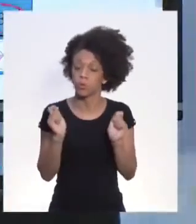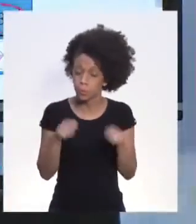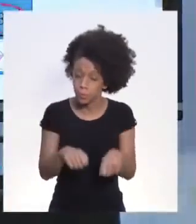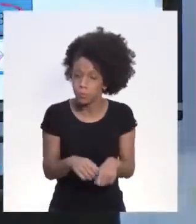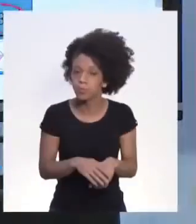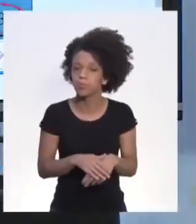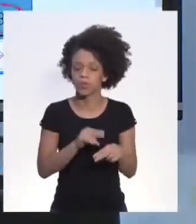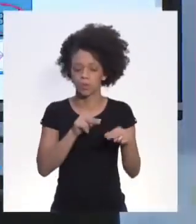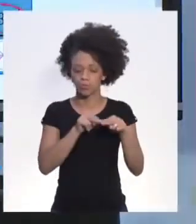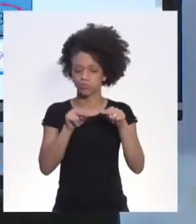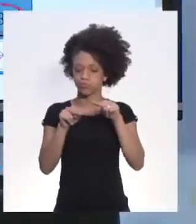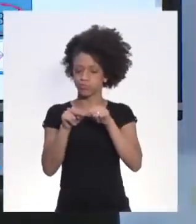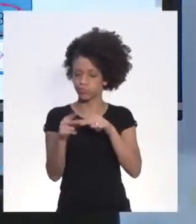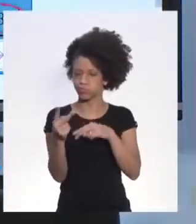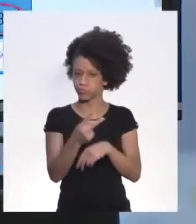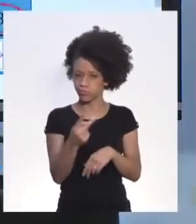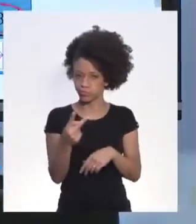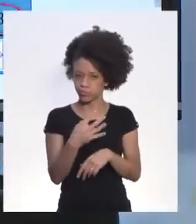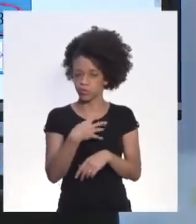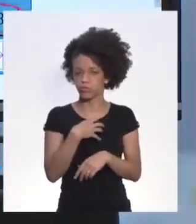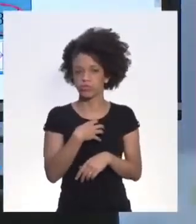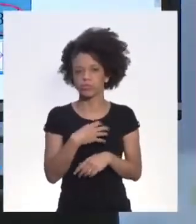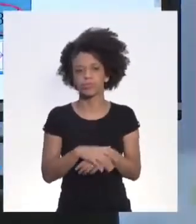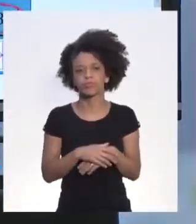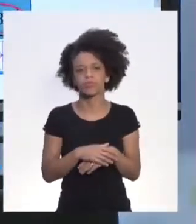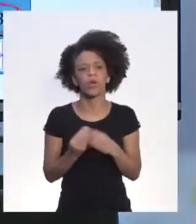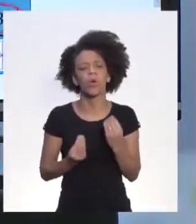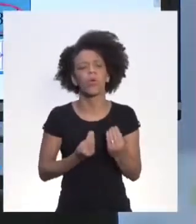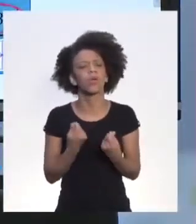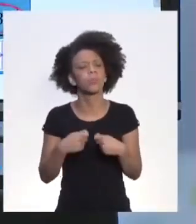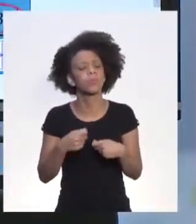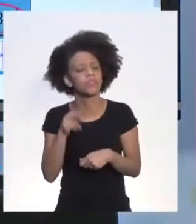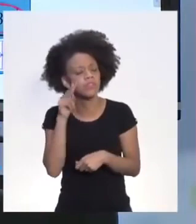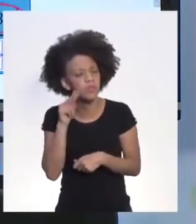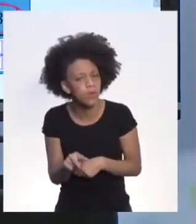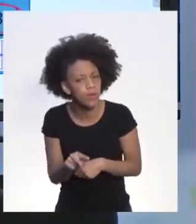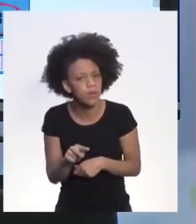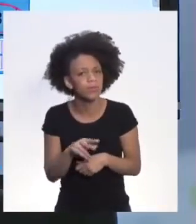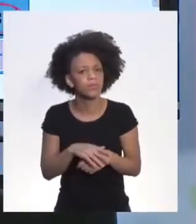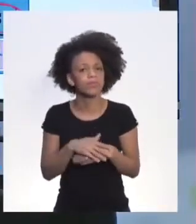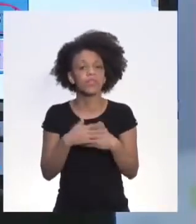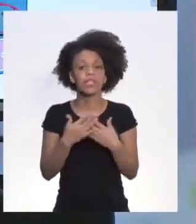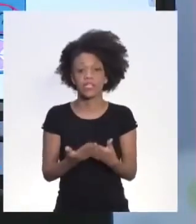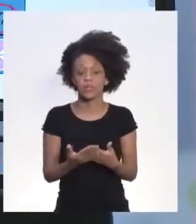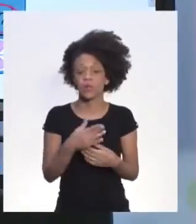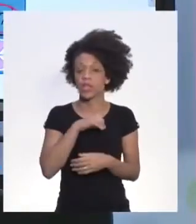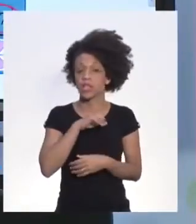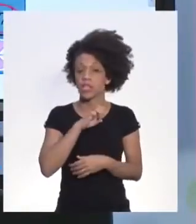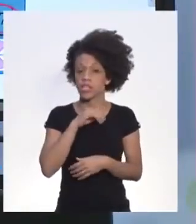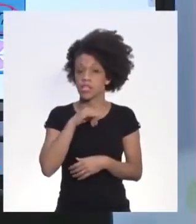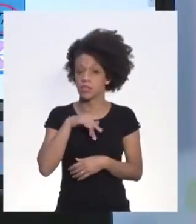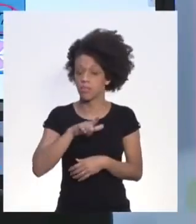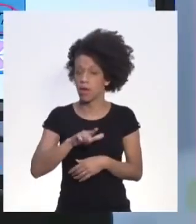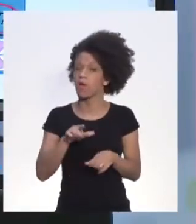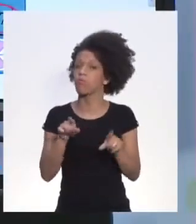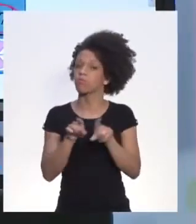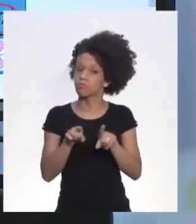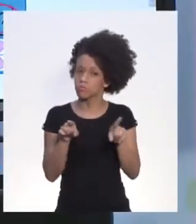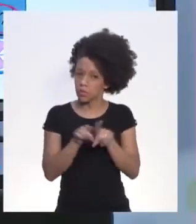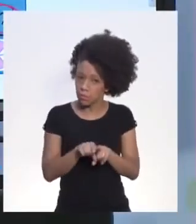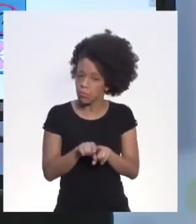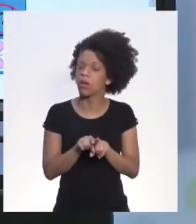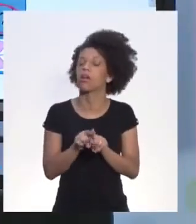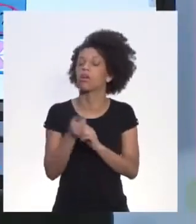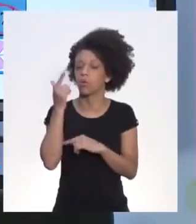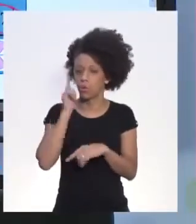encaixar nesses dois formatos. O que nós temos que observar aí? Que o decimal também é